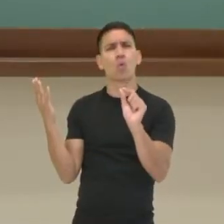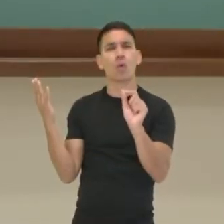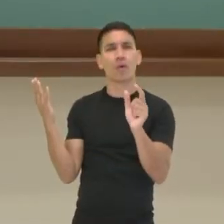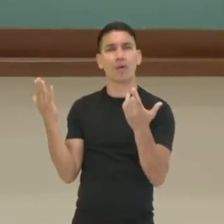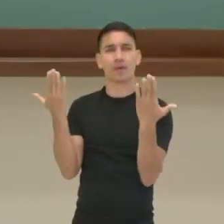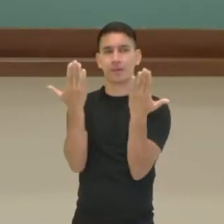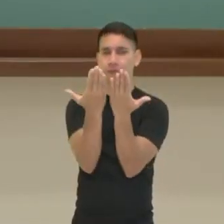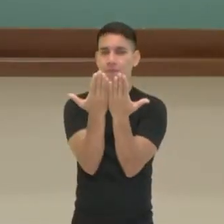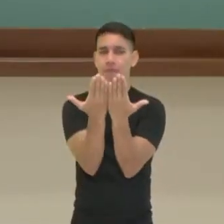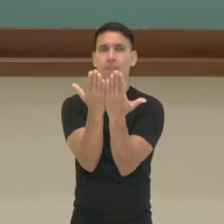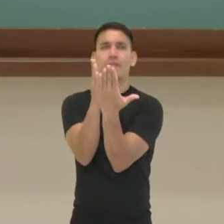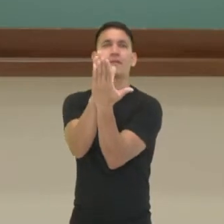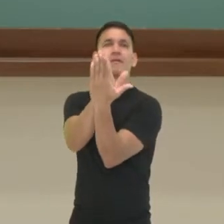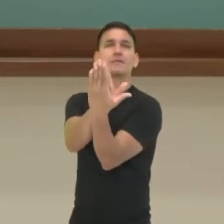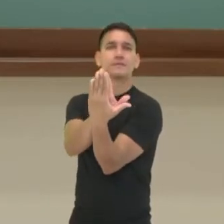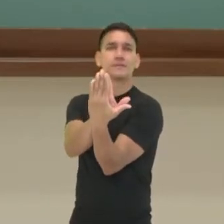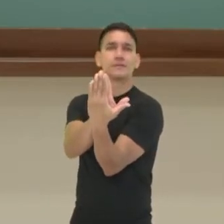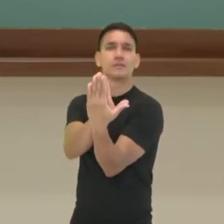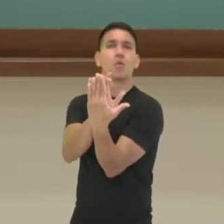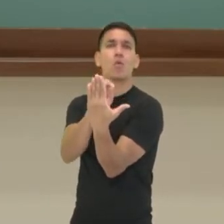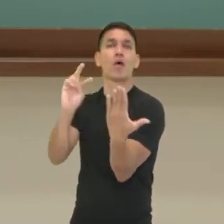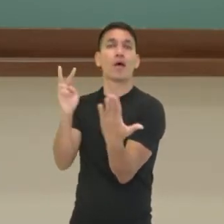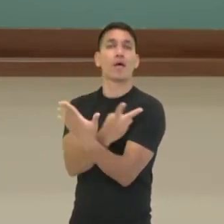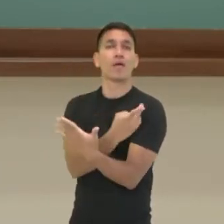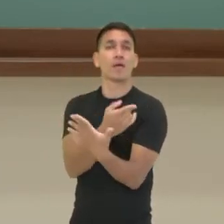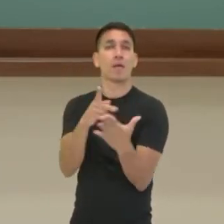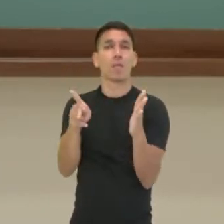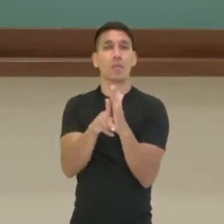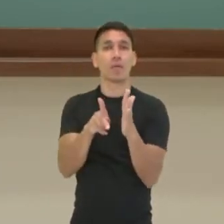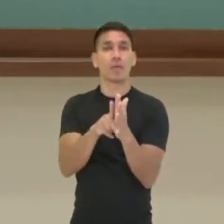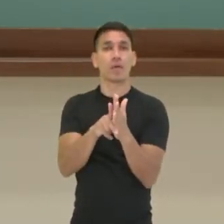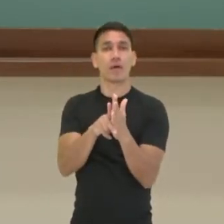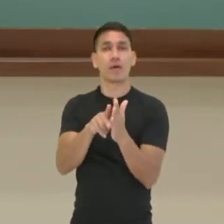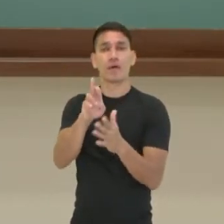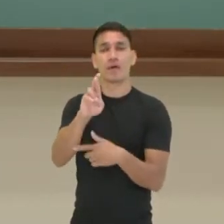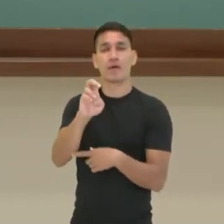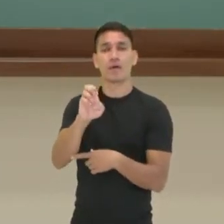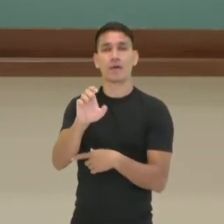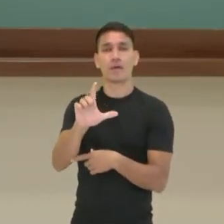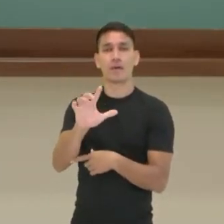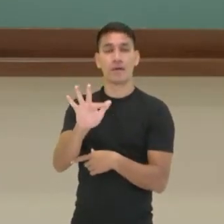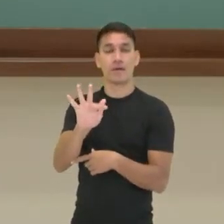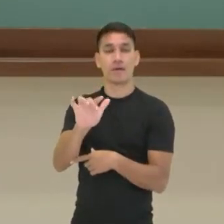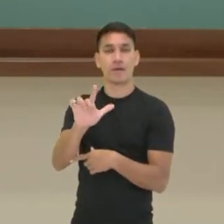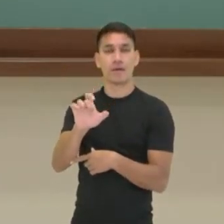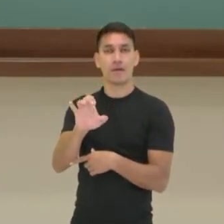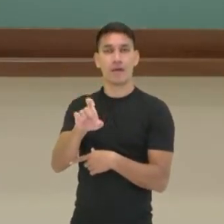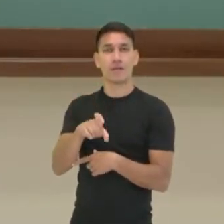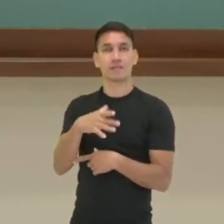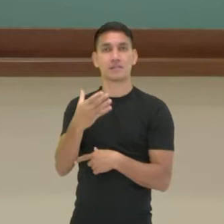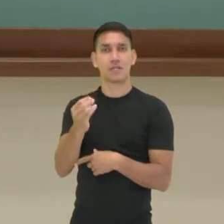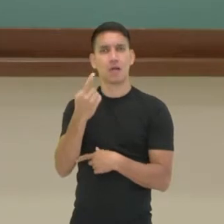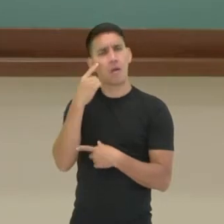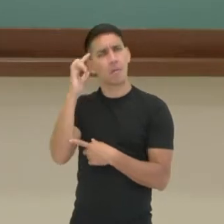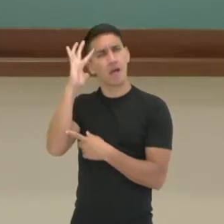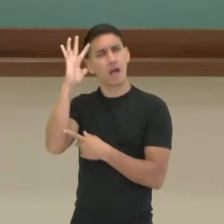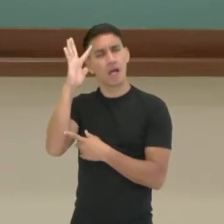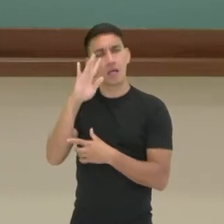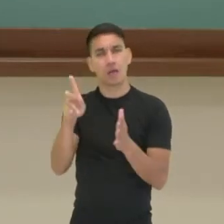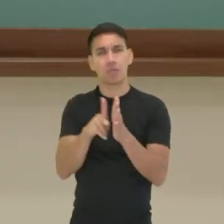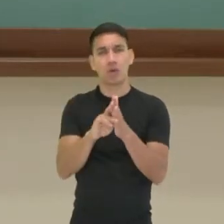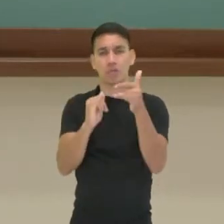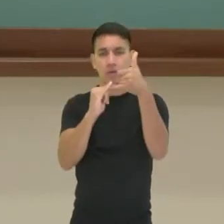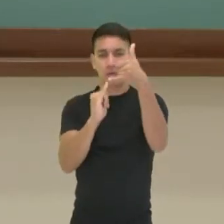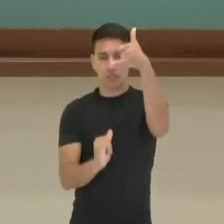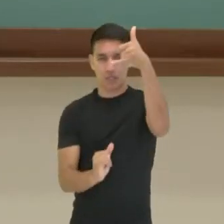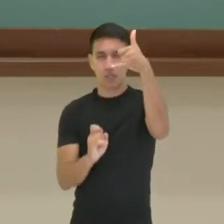a outra. O que acontece na reflexão? Eu imagino uma figura com um eixo e eu dobro